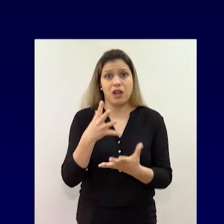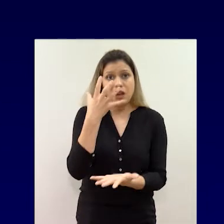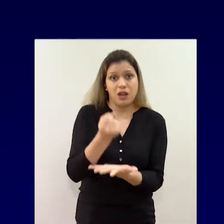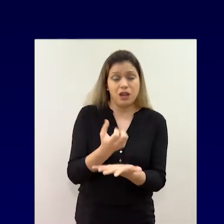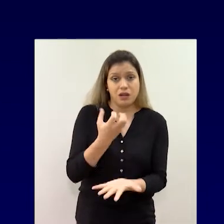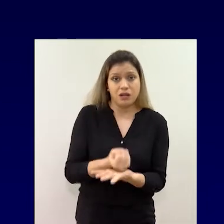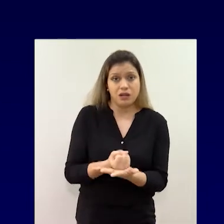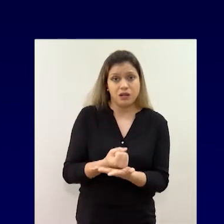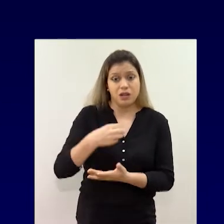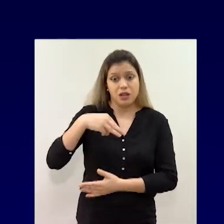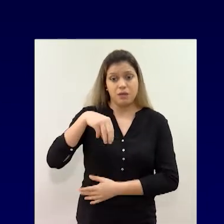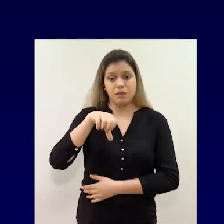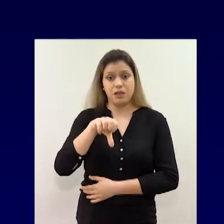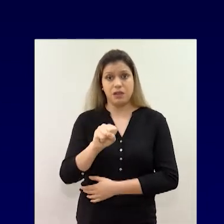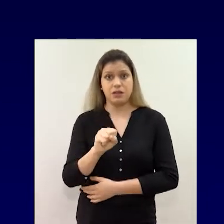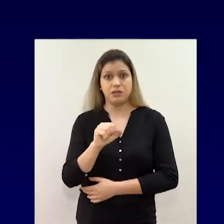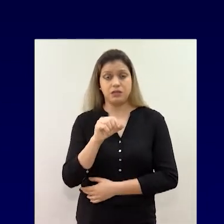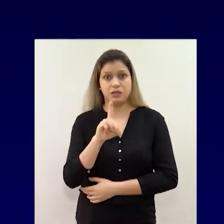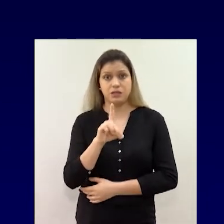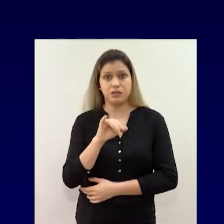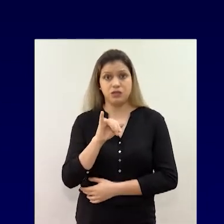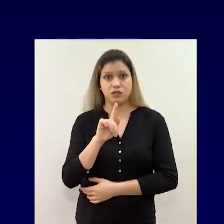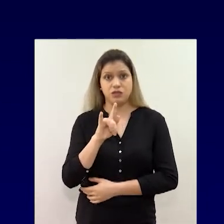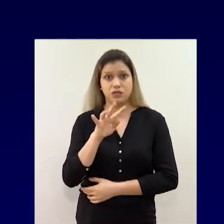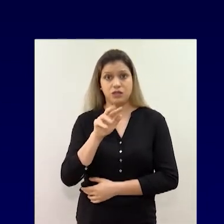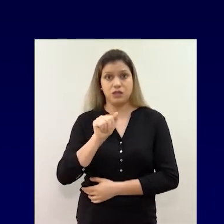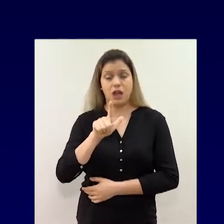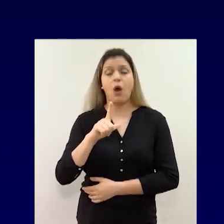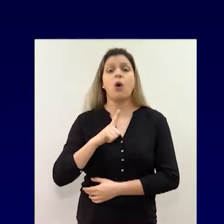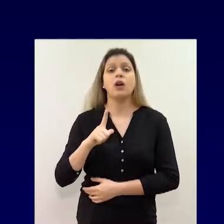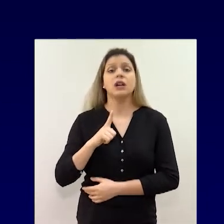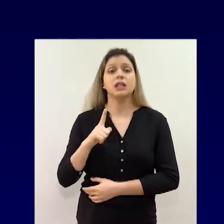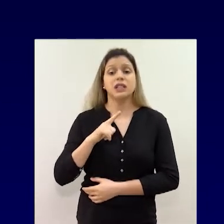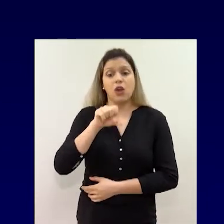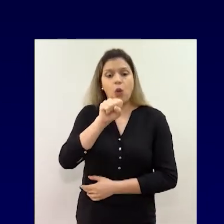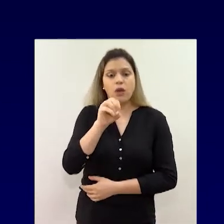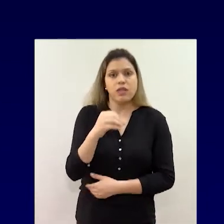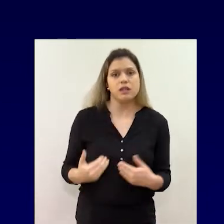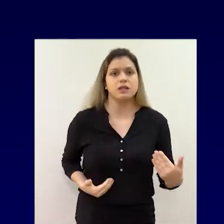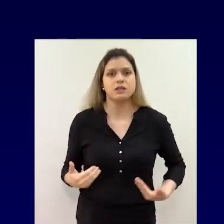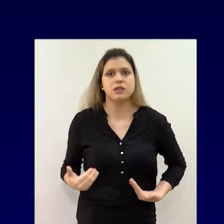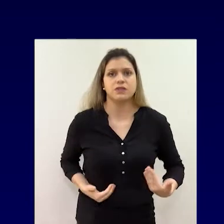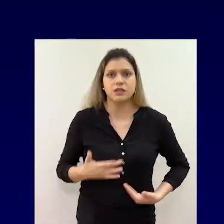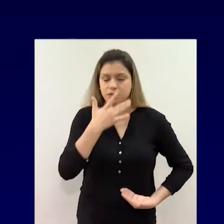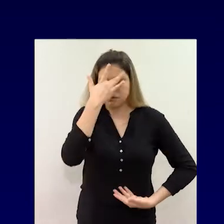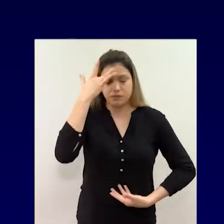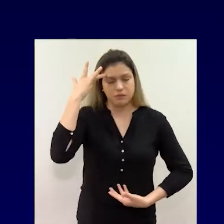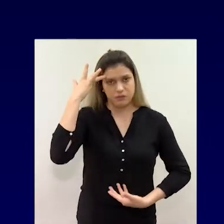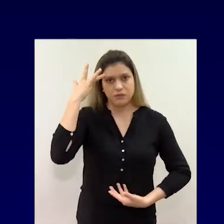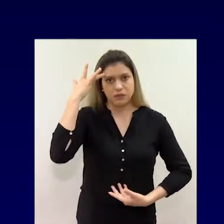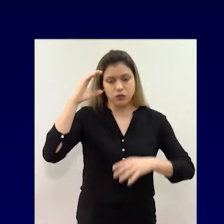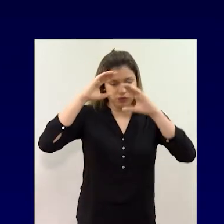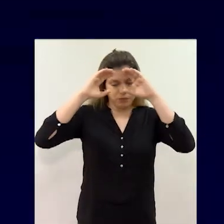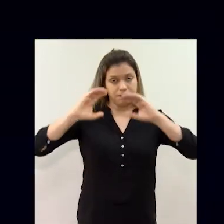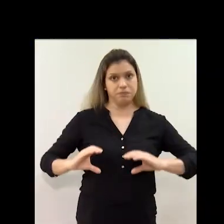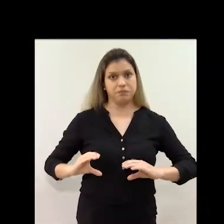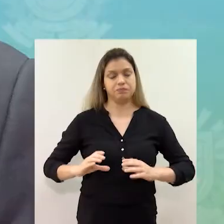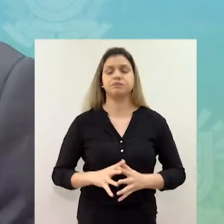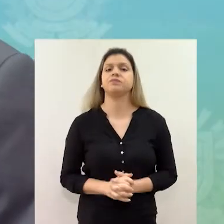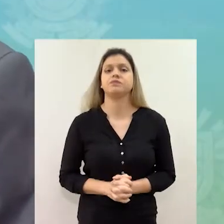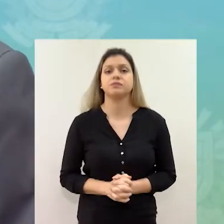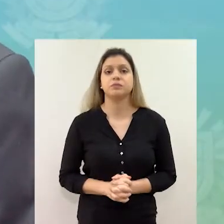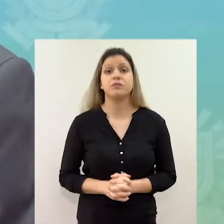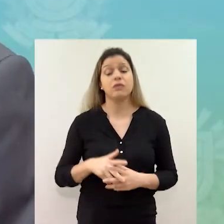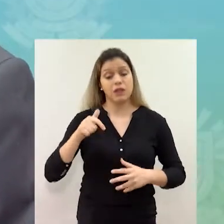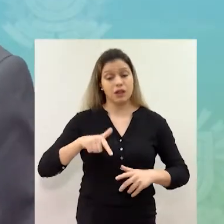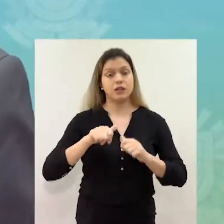lançamento do aplicativo MS Digital, que reúne 80 serviços disponíveis para os cidadãos e os servidores públicos.